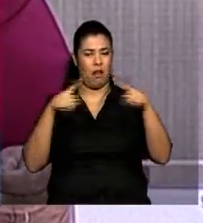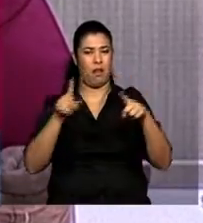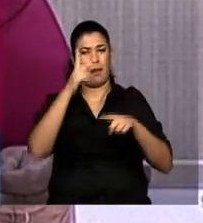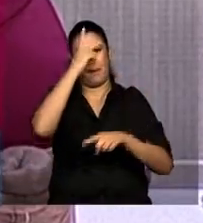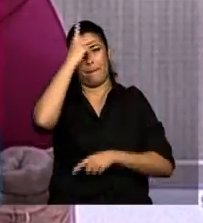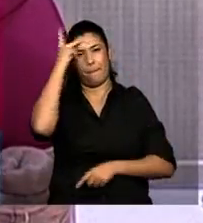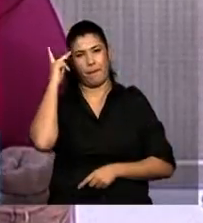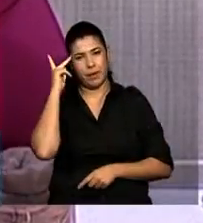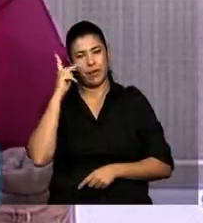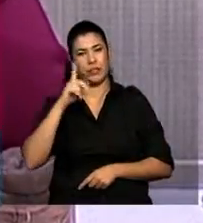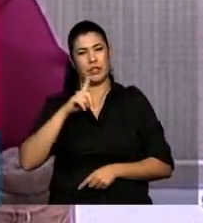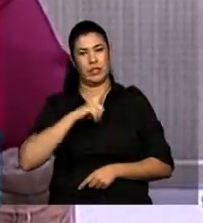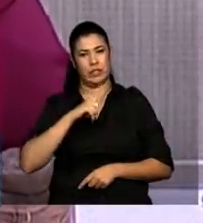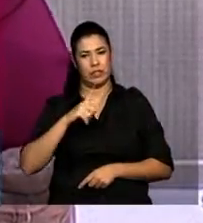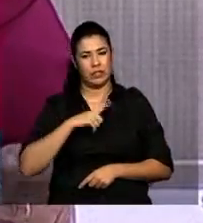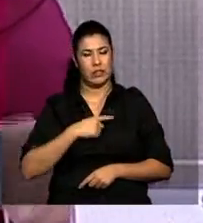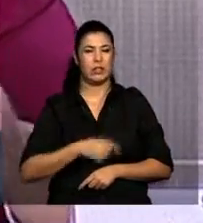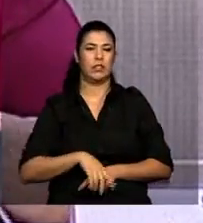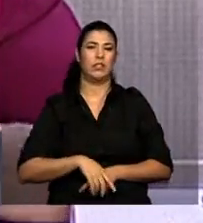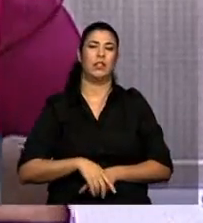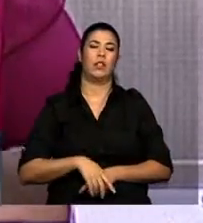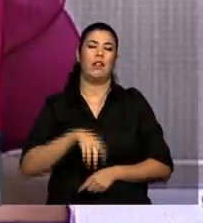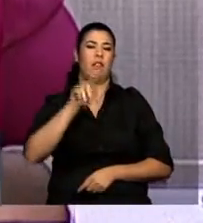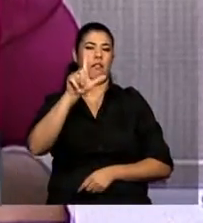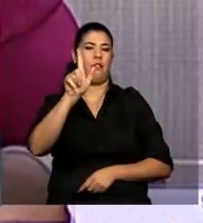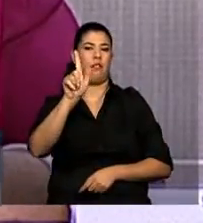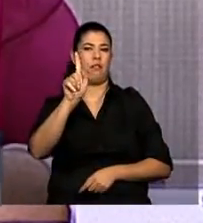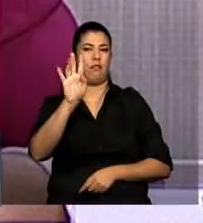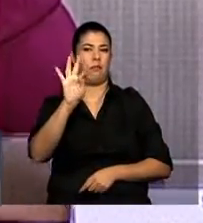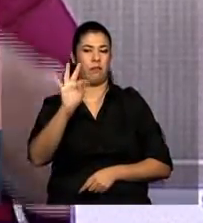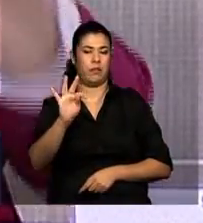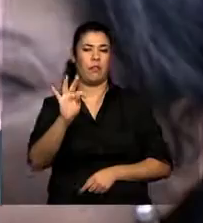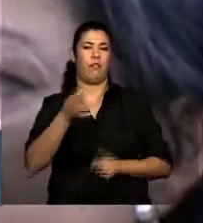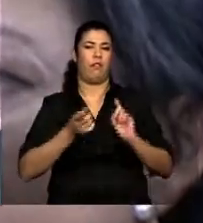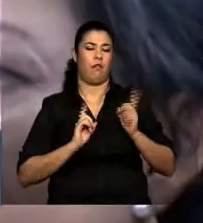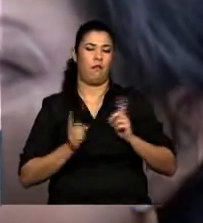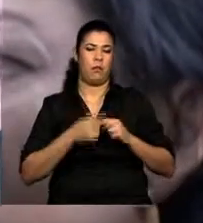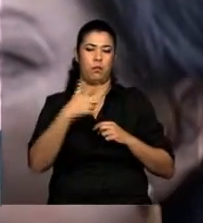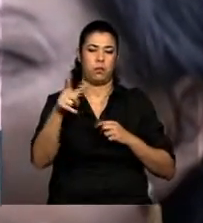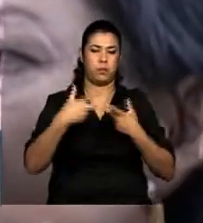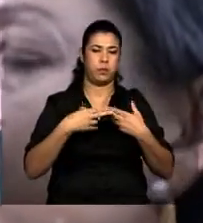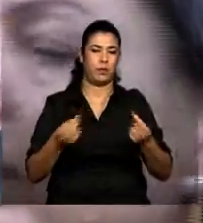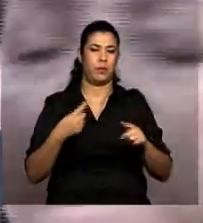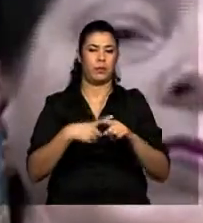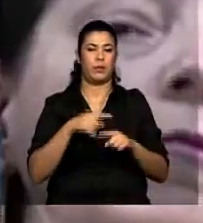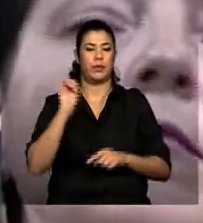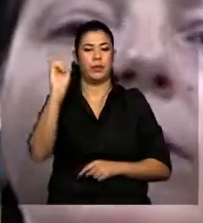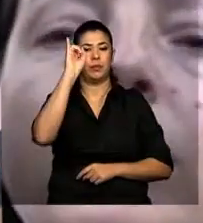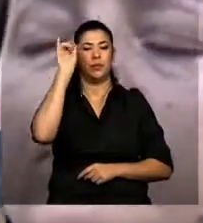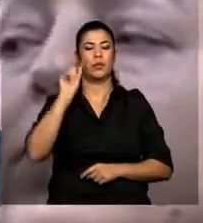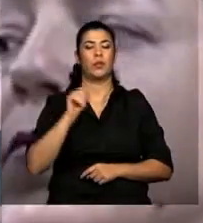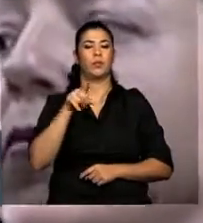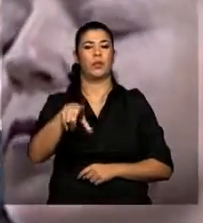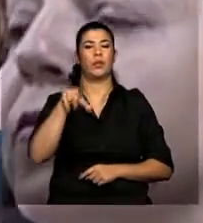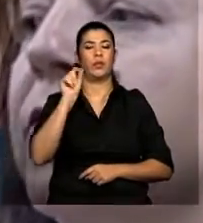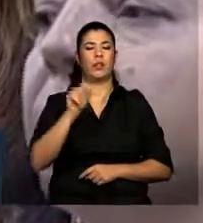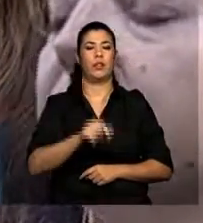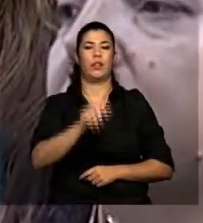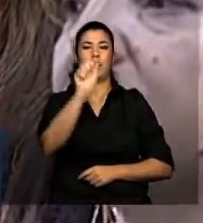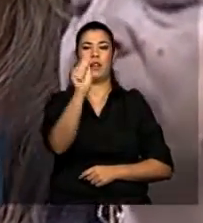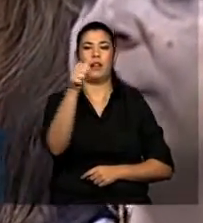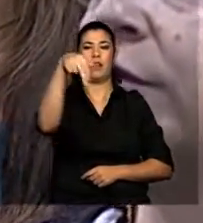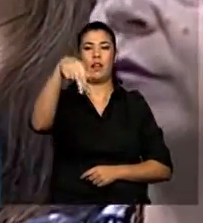pessoas travestis ou transexuais. E foi muito importante, porque a ANTRA, Associação Nacional